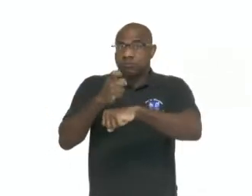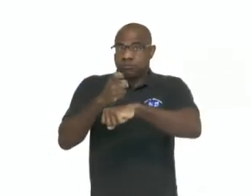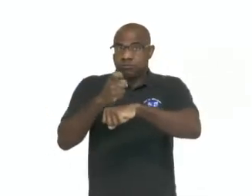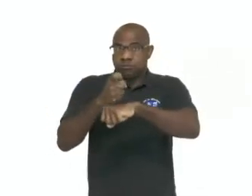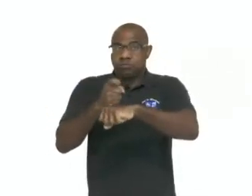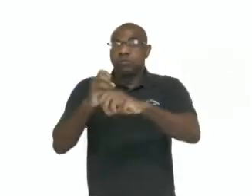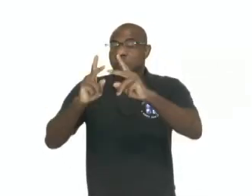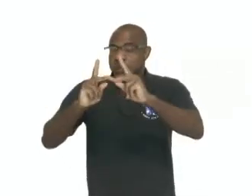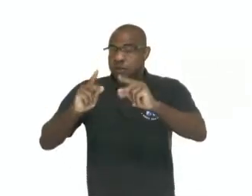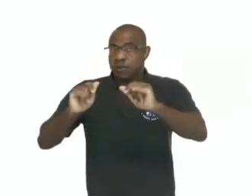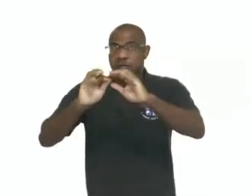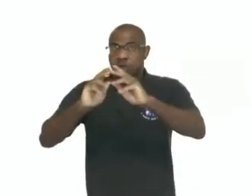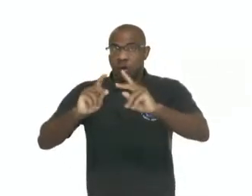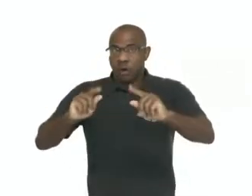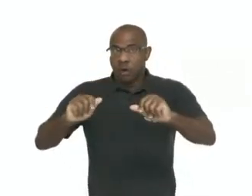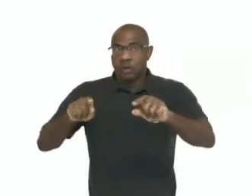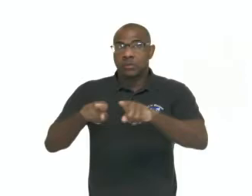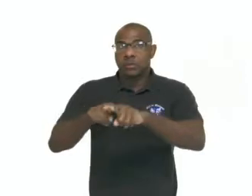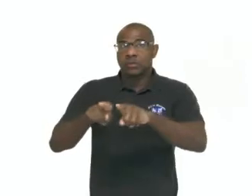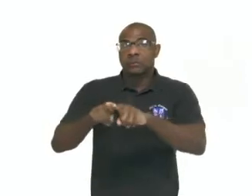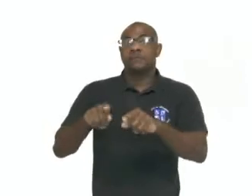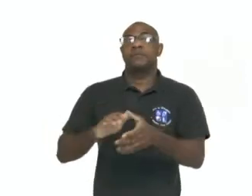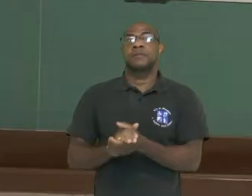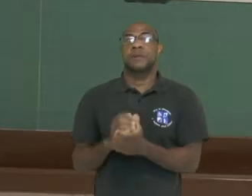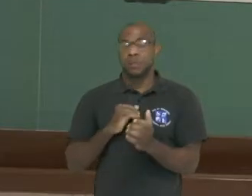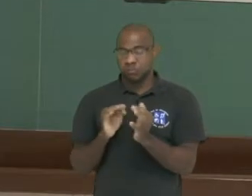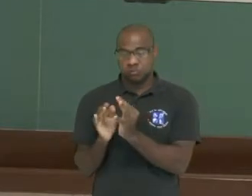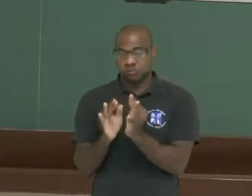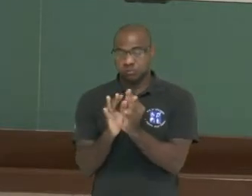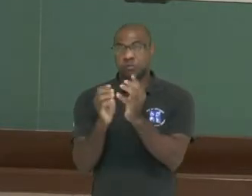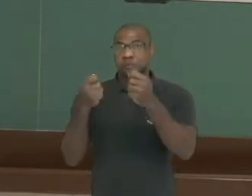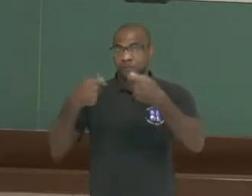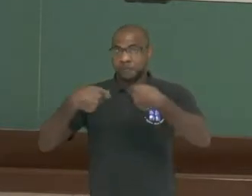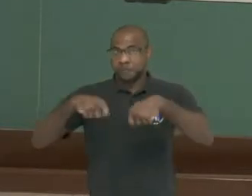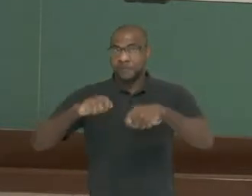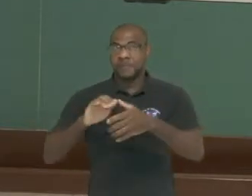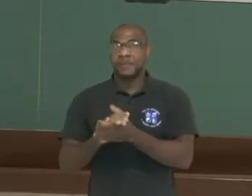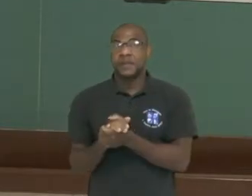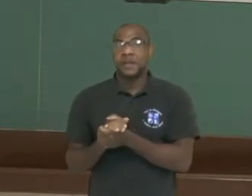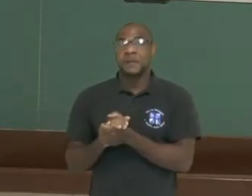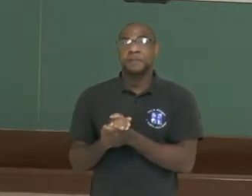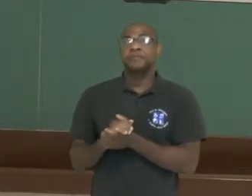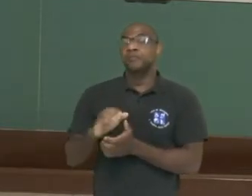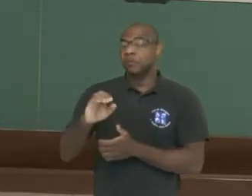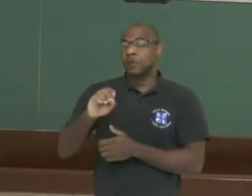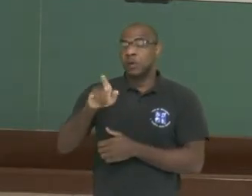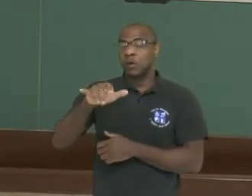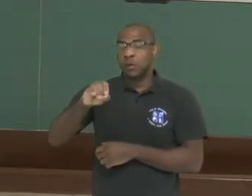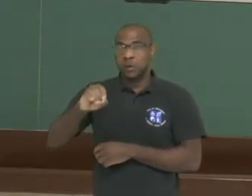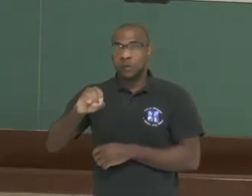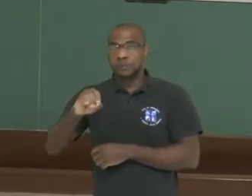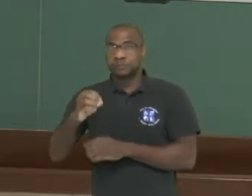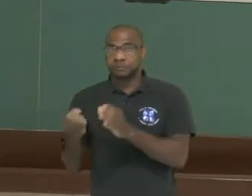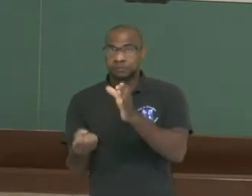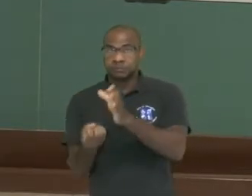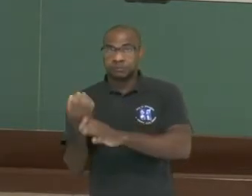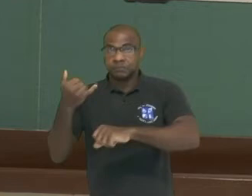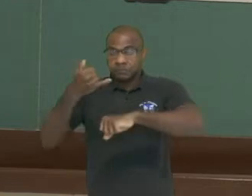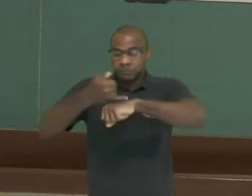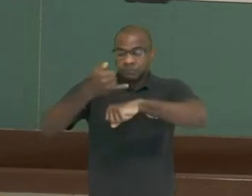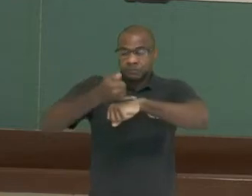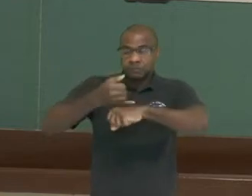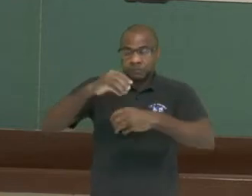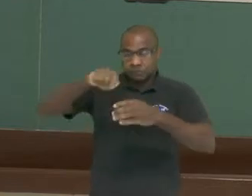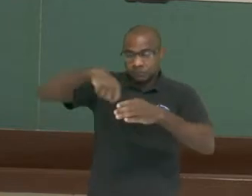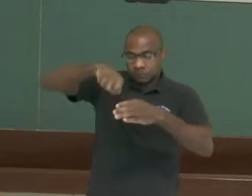com ponto de ebulição e fusão elevados. Os óxidos formados por metais alcalinos são solúveis